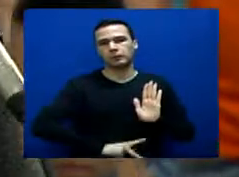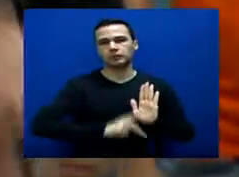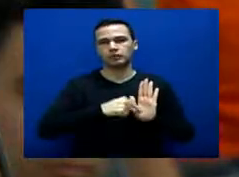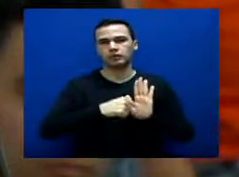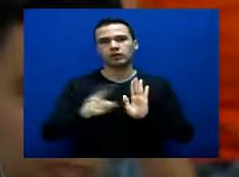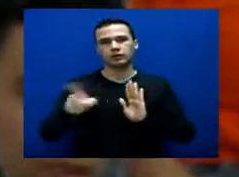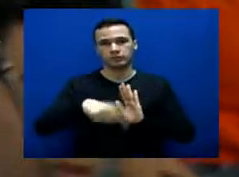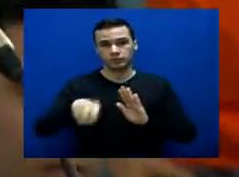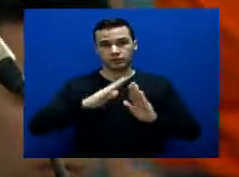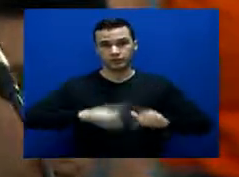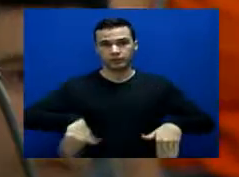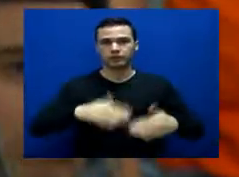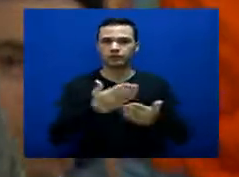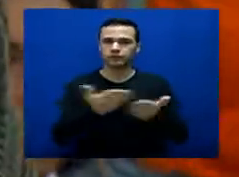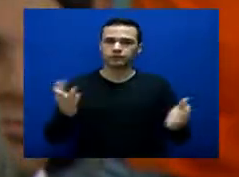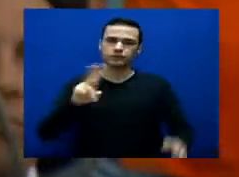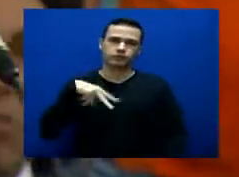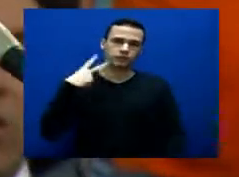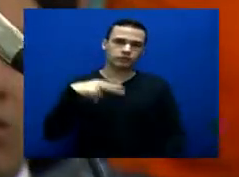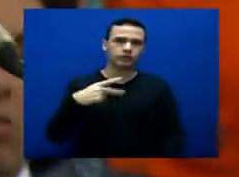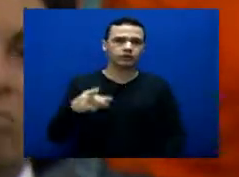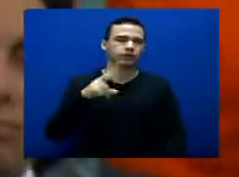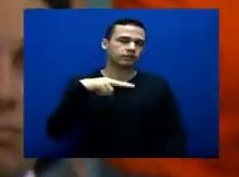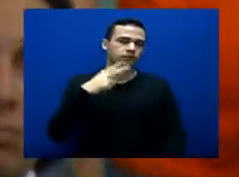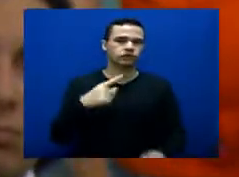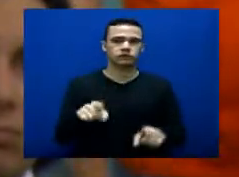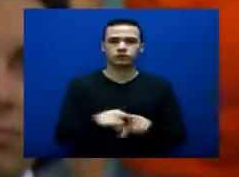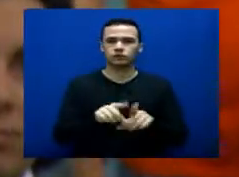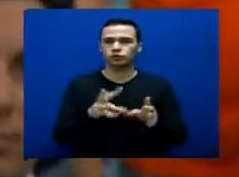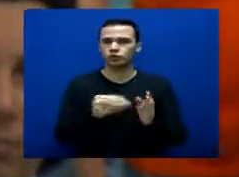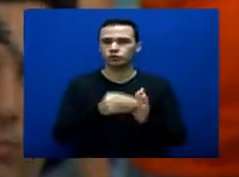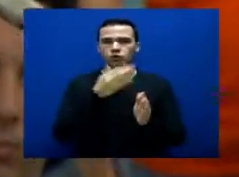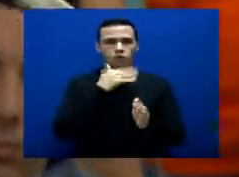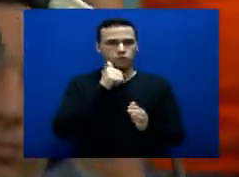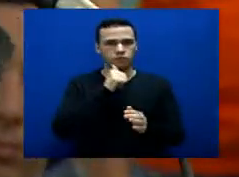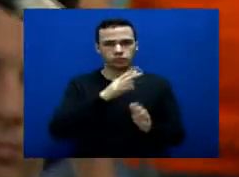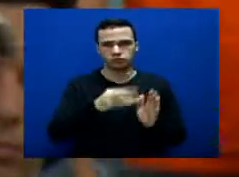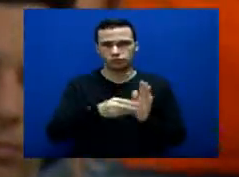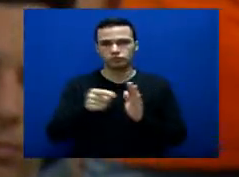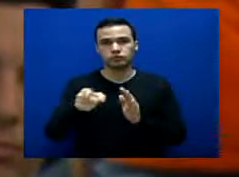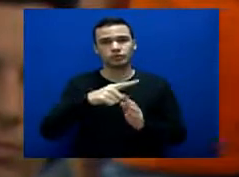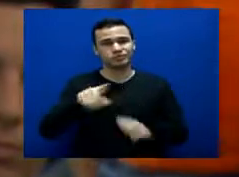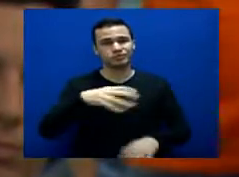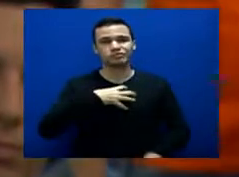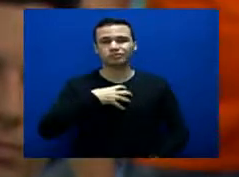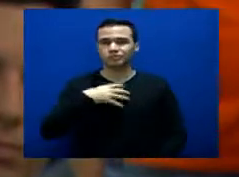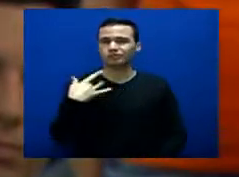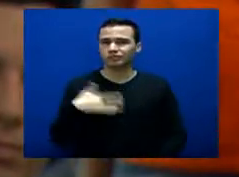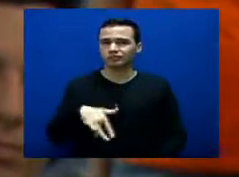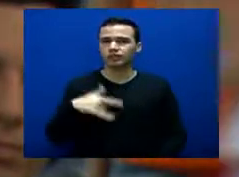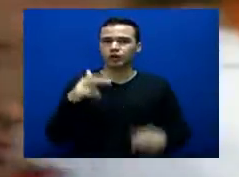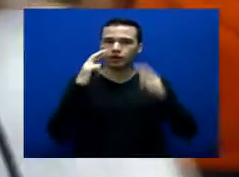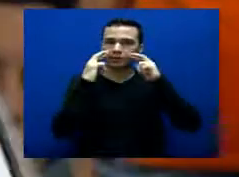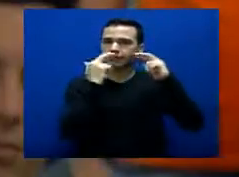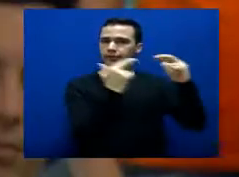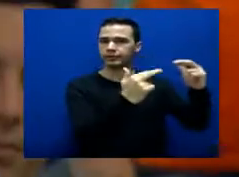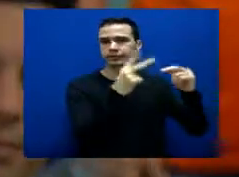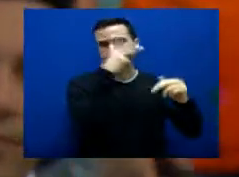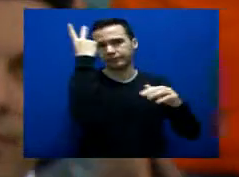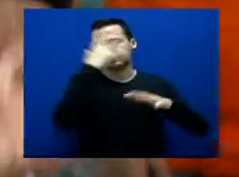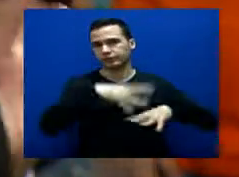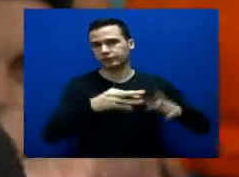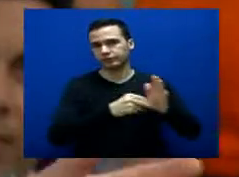daí eu peço que os vereadores que aqui estão, a vereadora, que tenha essa sensibilidade e esse respeito